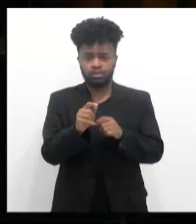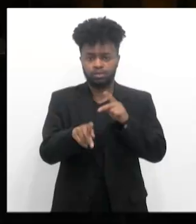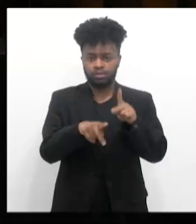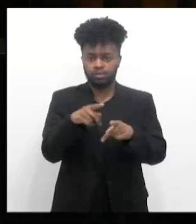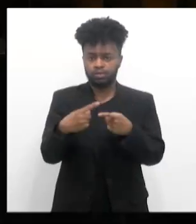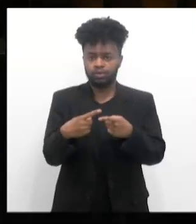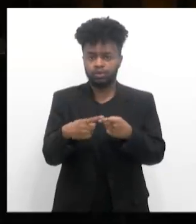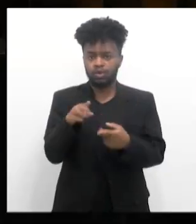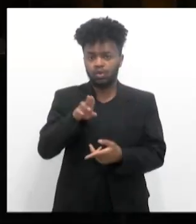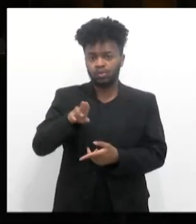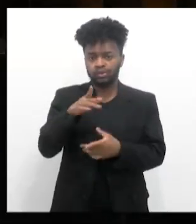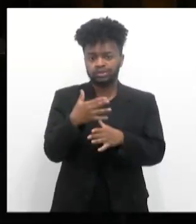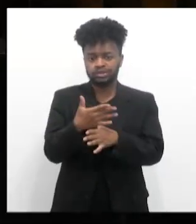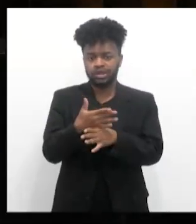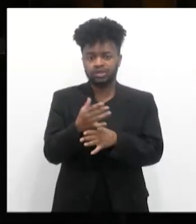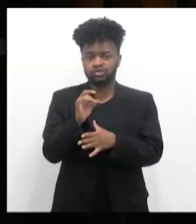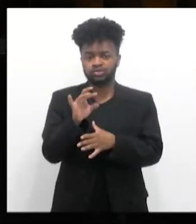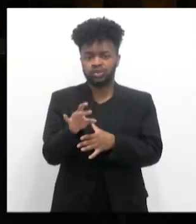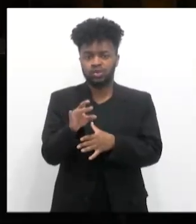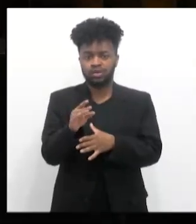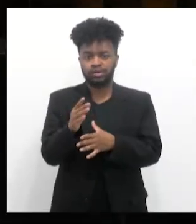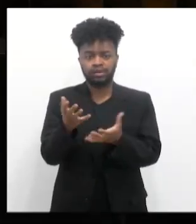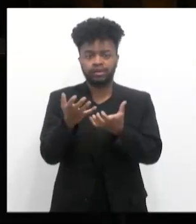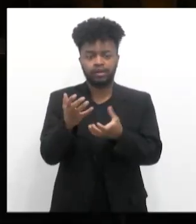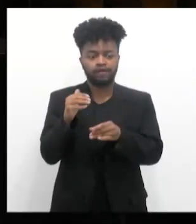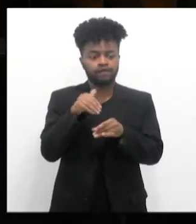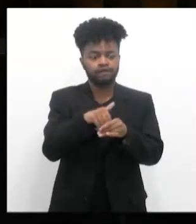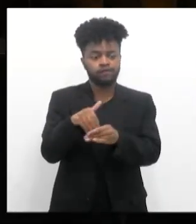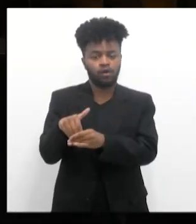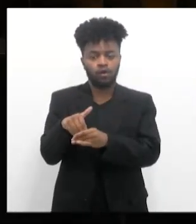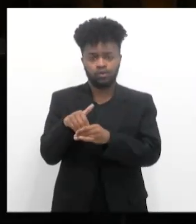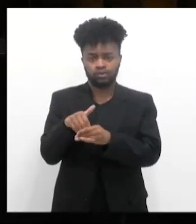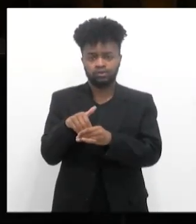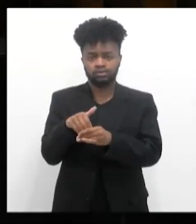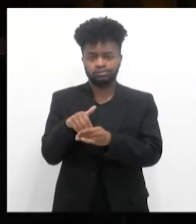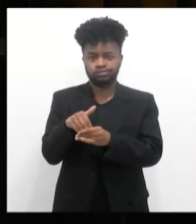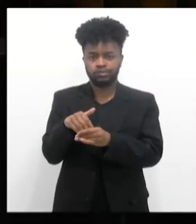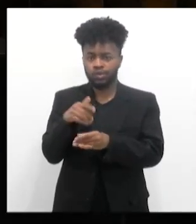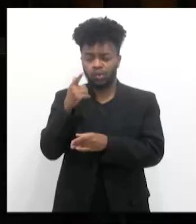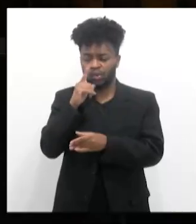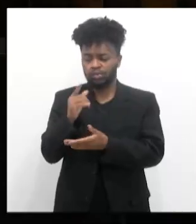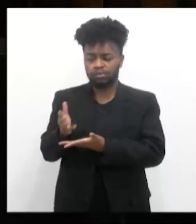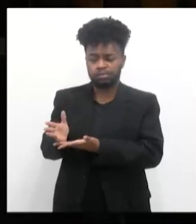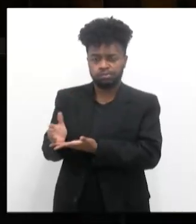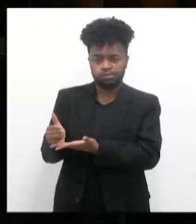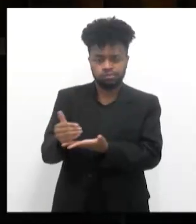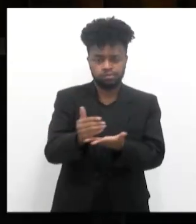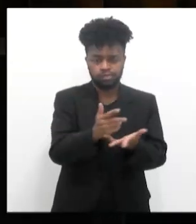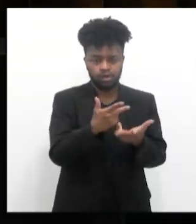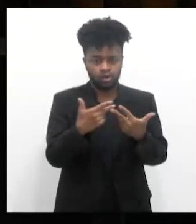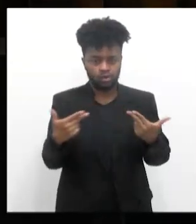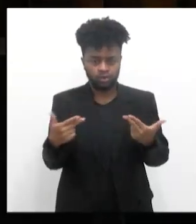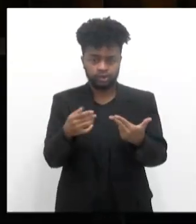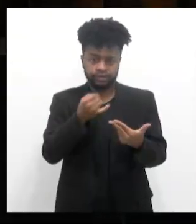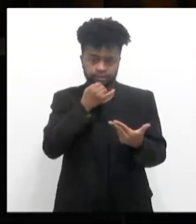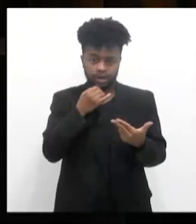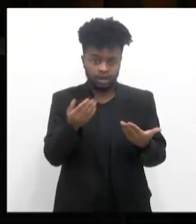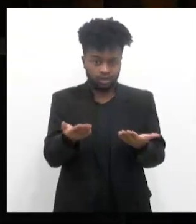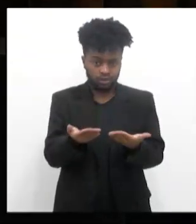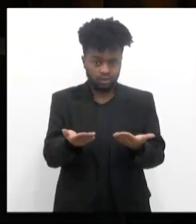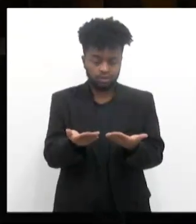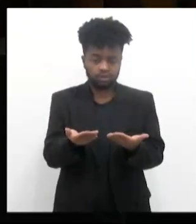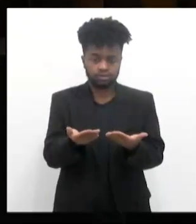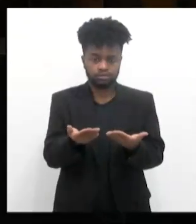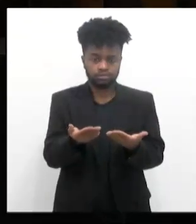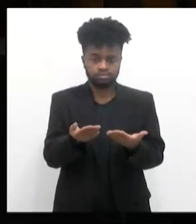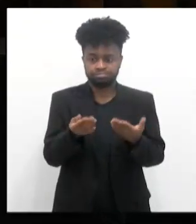que usa aquela cidade só de berço eleitoral, arrecada o que tiver que arrecadar e, por exemplo, agora